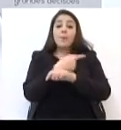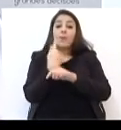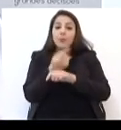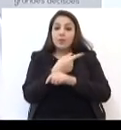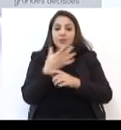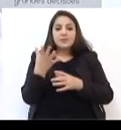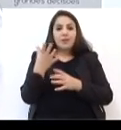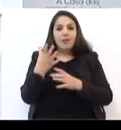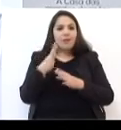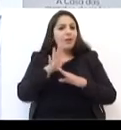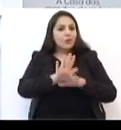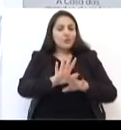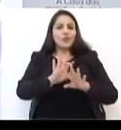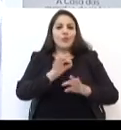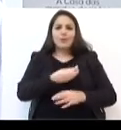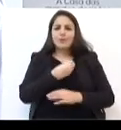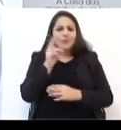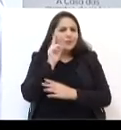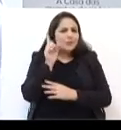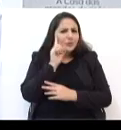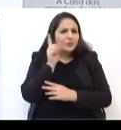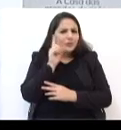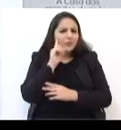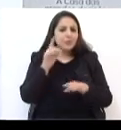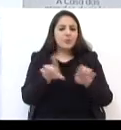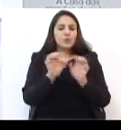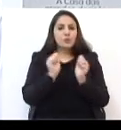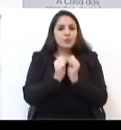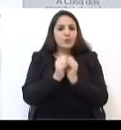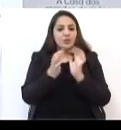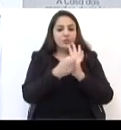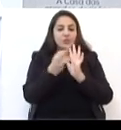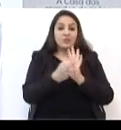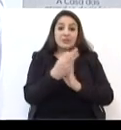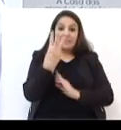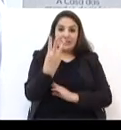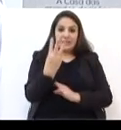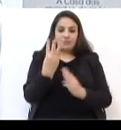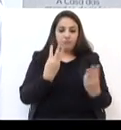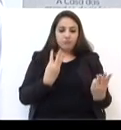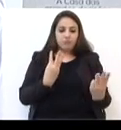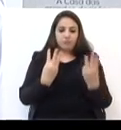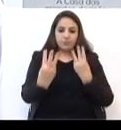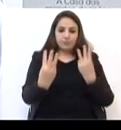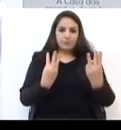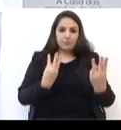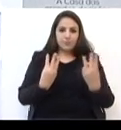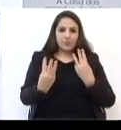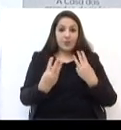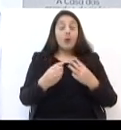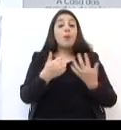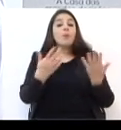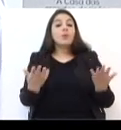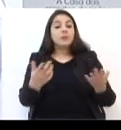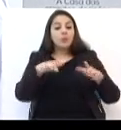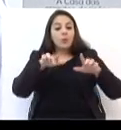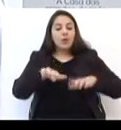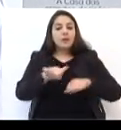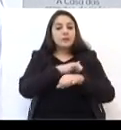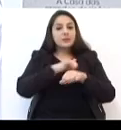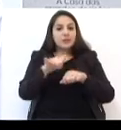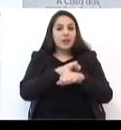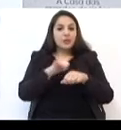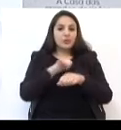no nosso dia a dia. Fiz junto a indicação de 3 passarelas, aonde? Nos pontos estratégicos da Avenida Brasil,